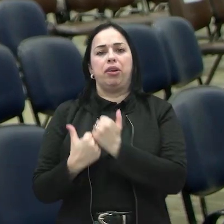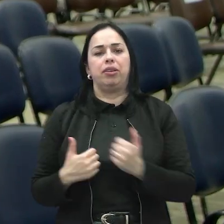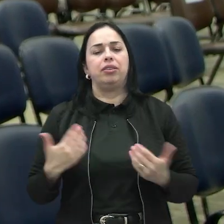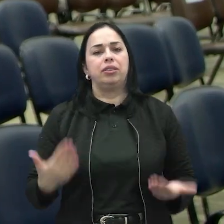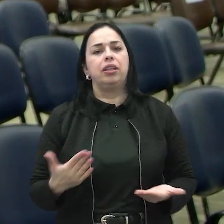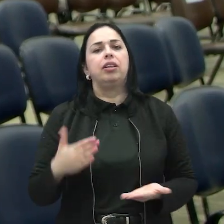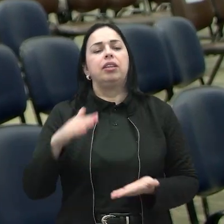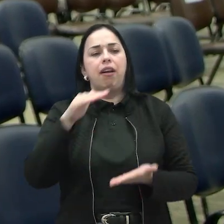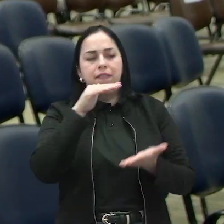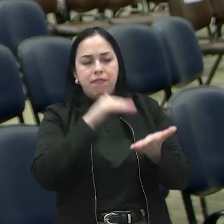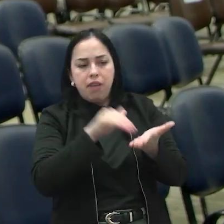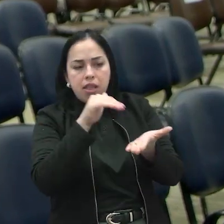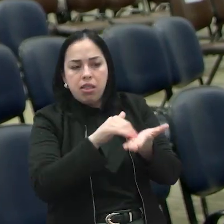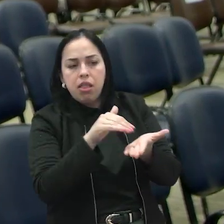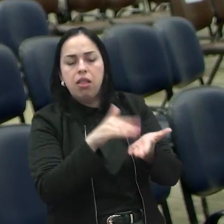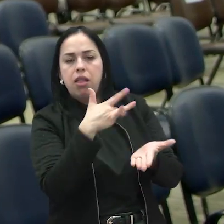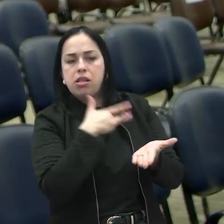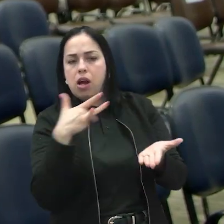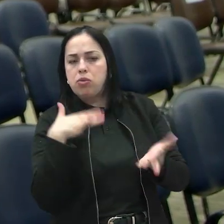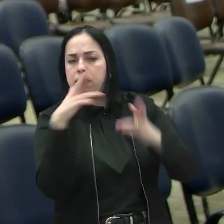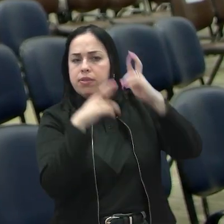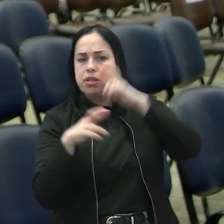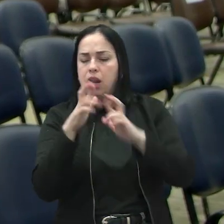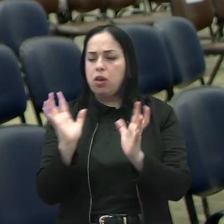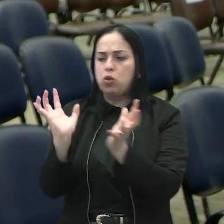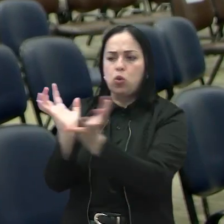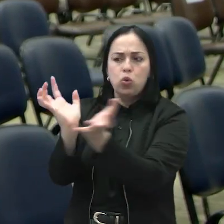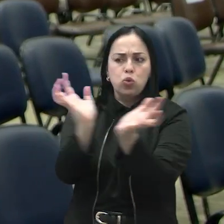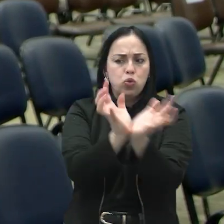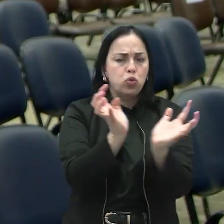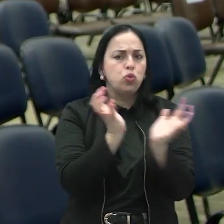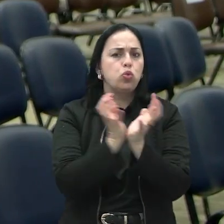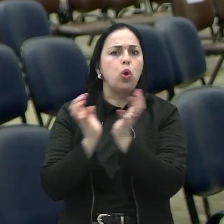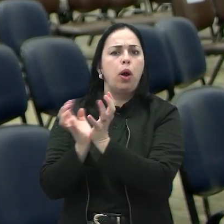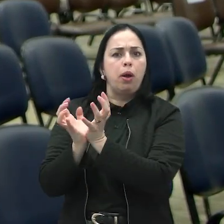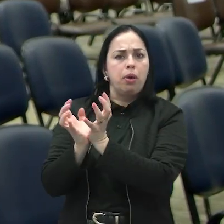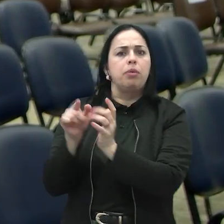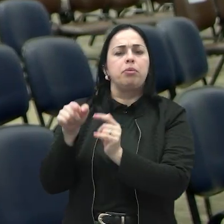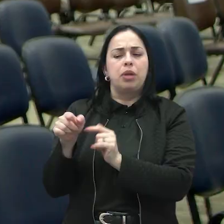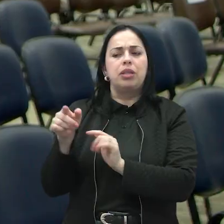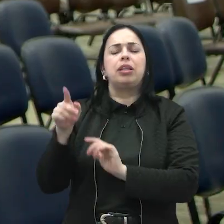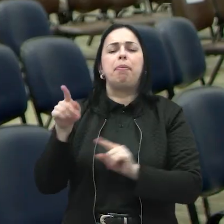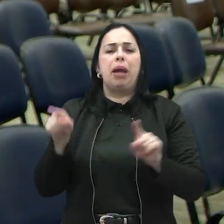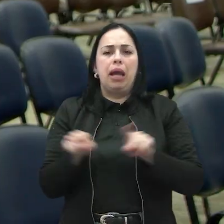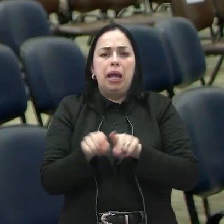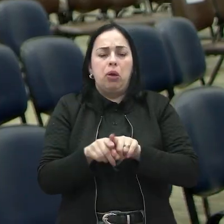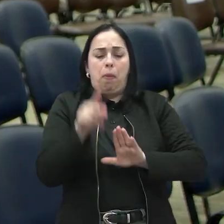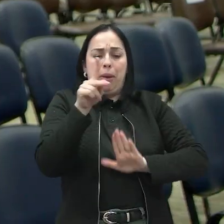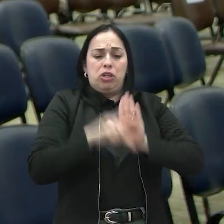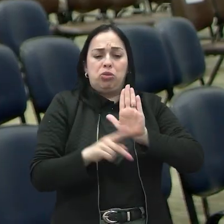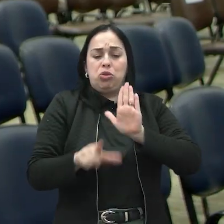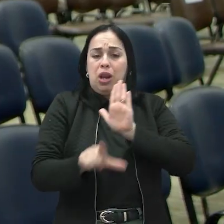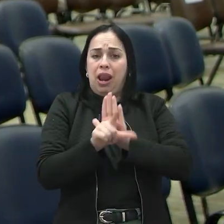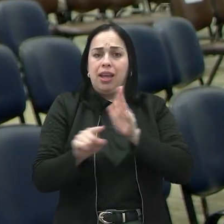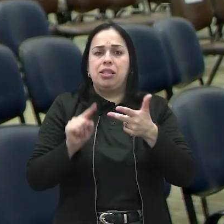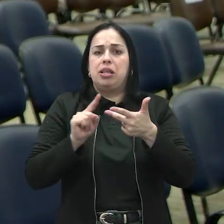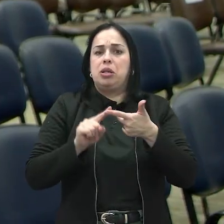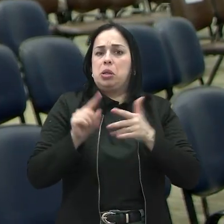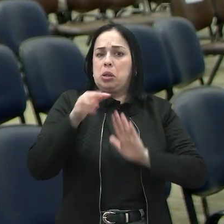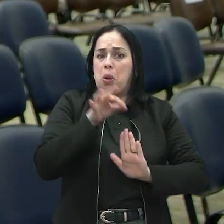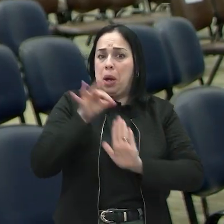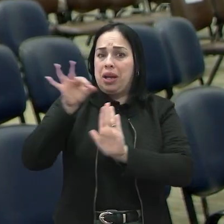está atenta, está fiscalizando a Secretaria de Saúde, está fiscalizando todas as equipes que estão em todo o município aqui, com projetos de lei,